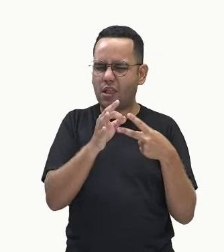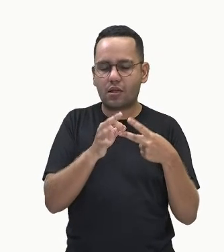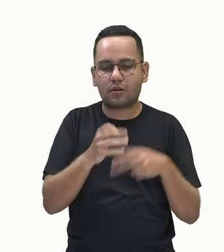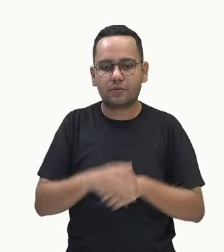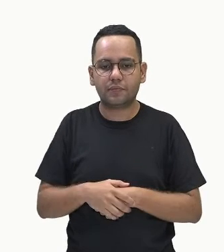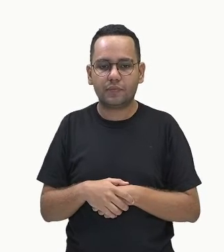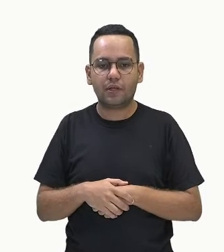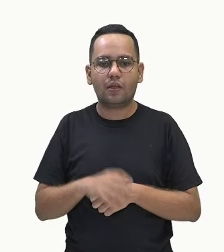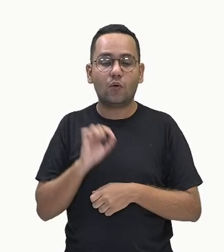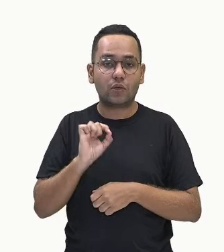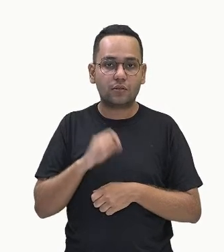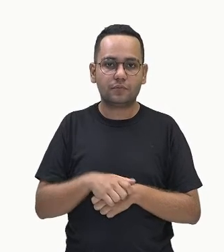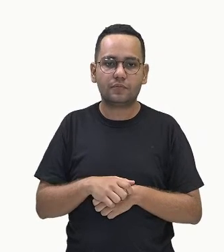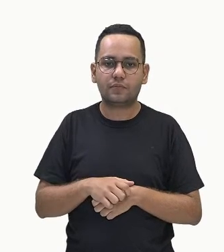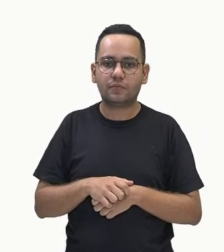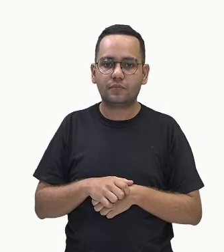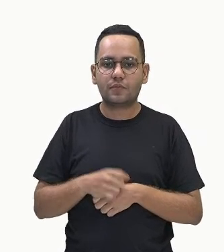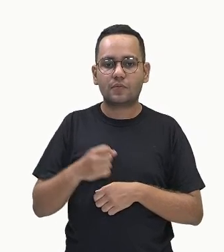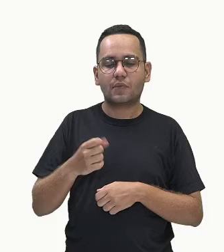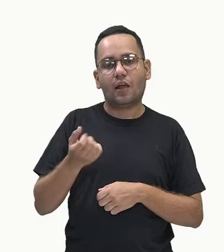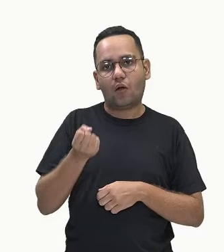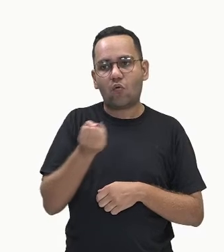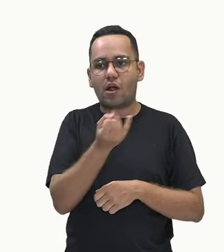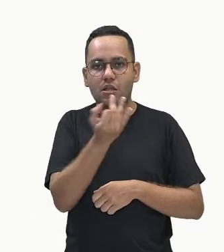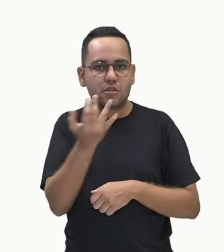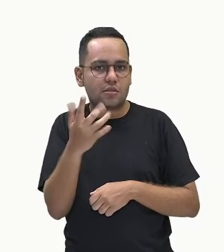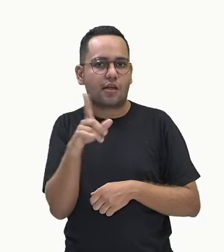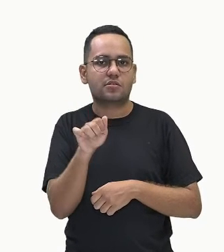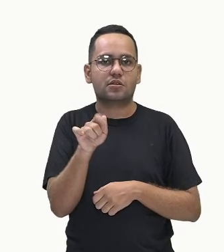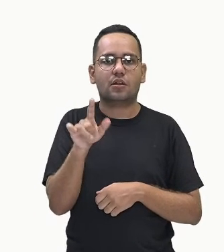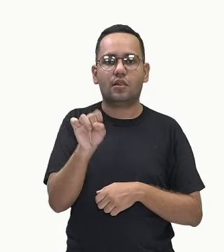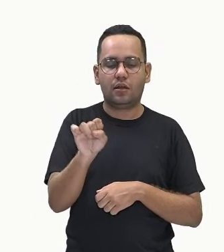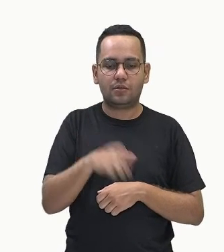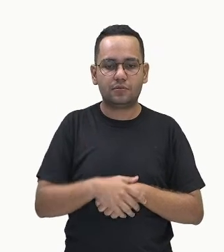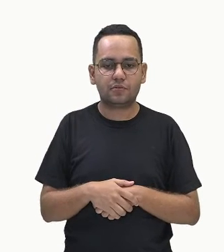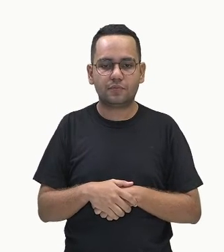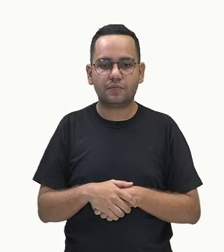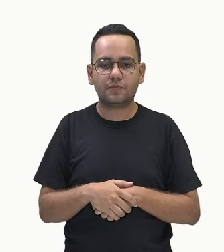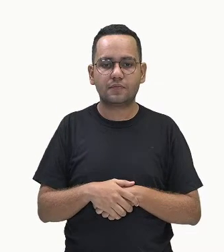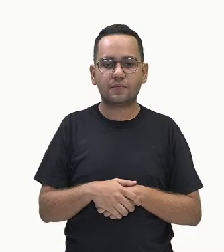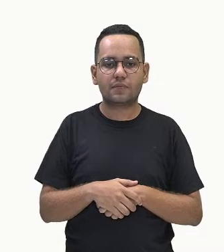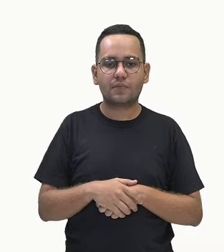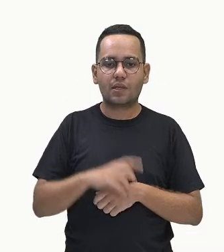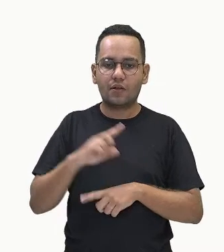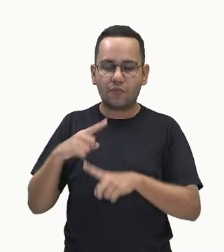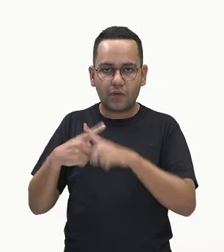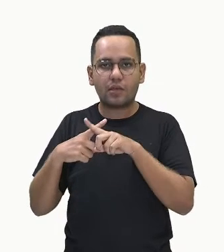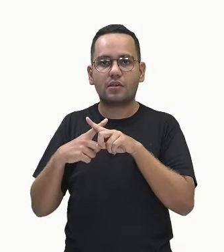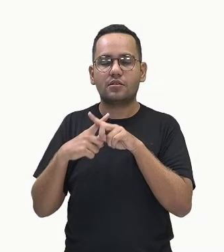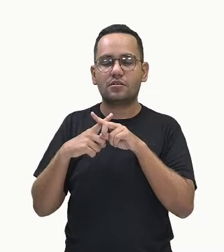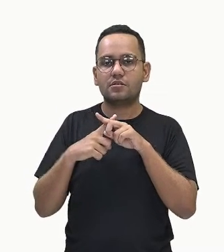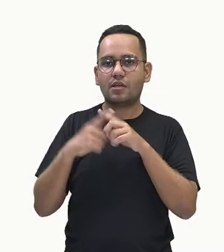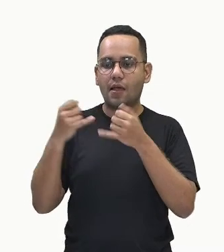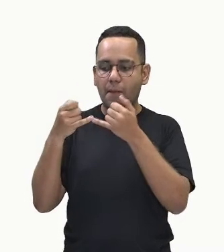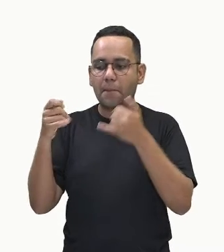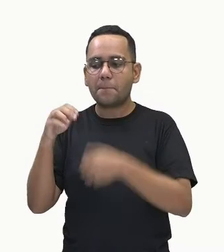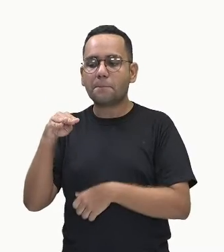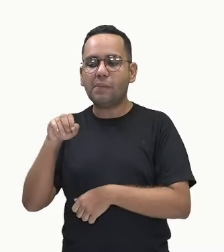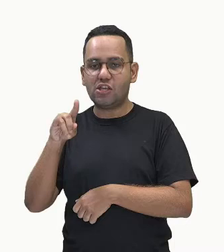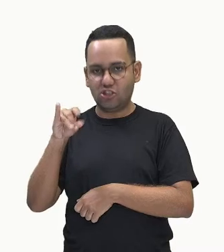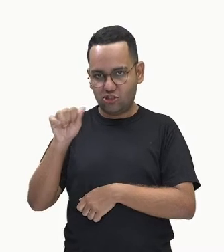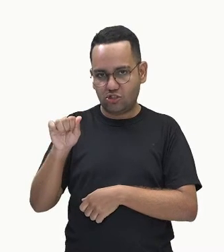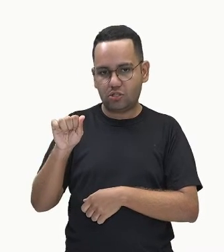o número de lados vezes a medida desse lado, vezes, aí eu